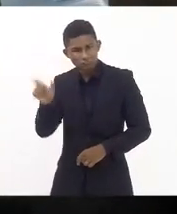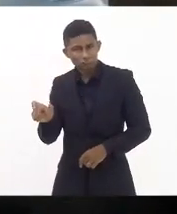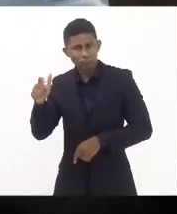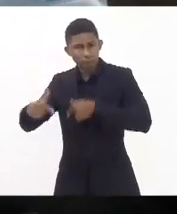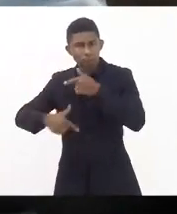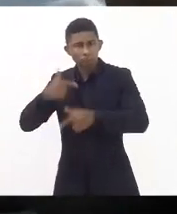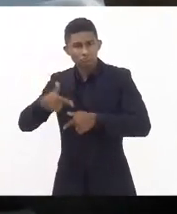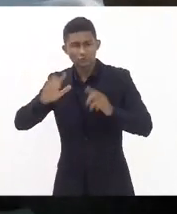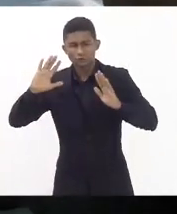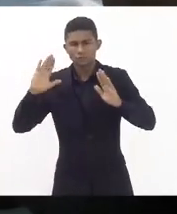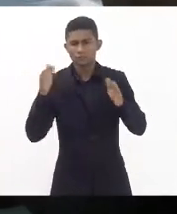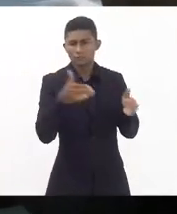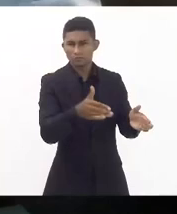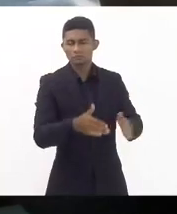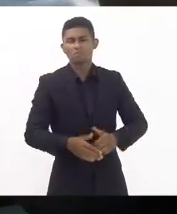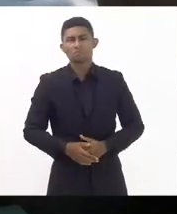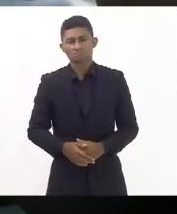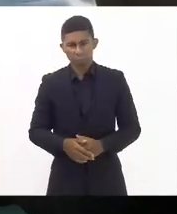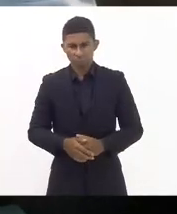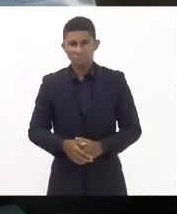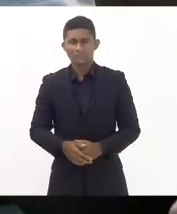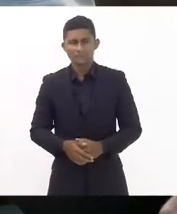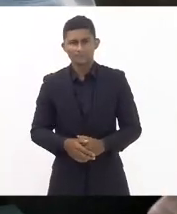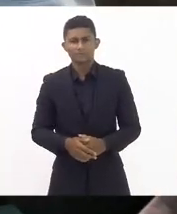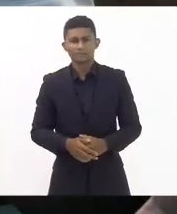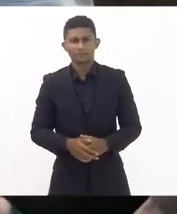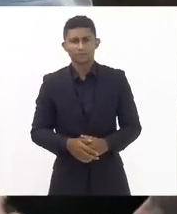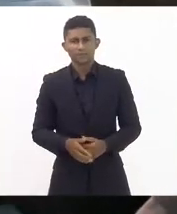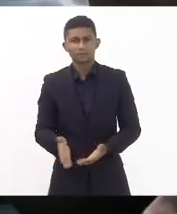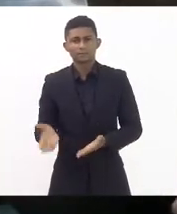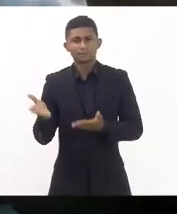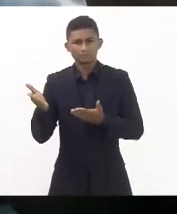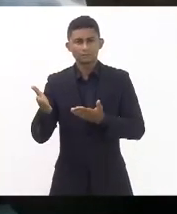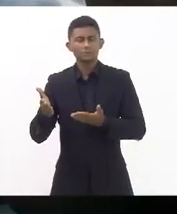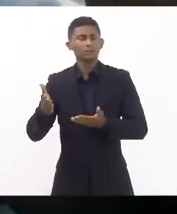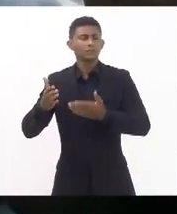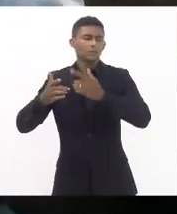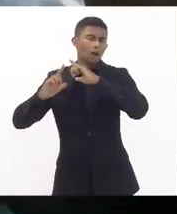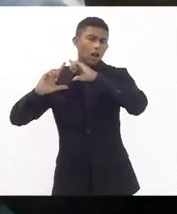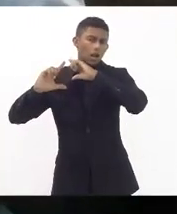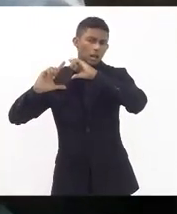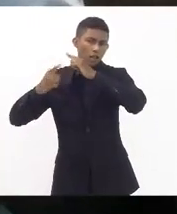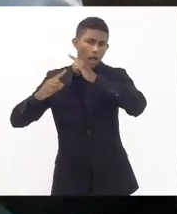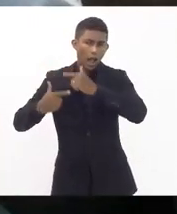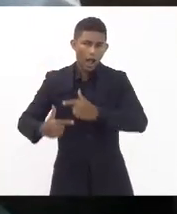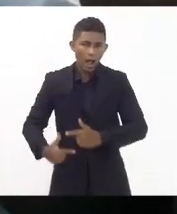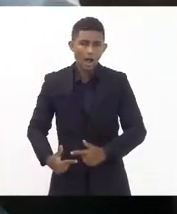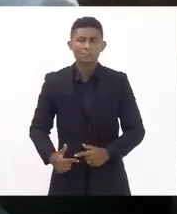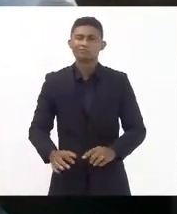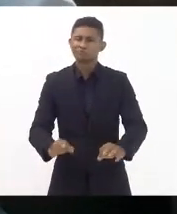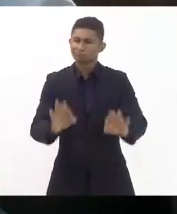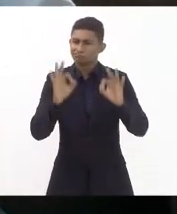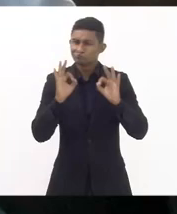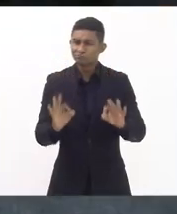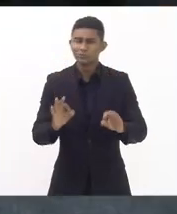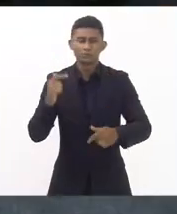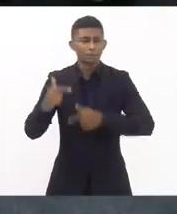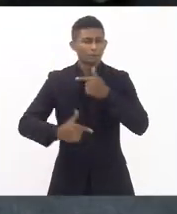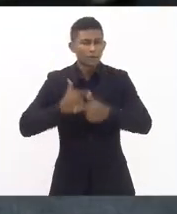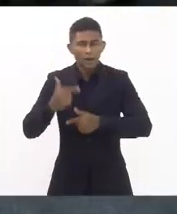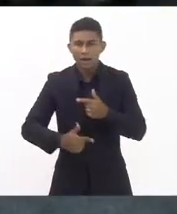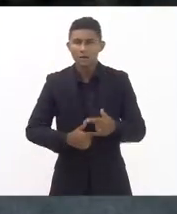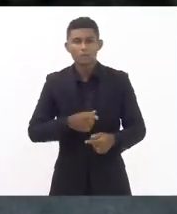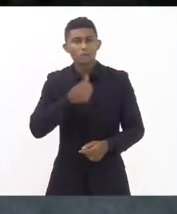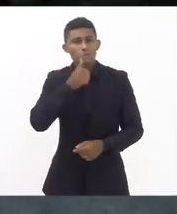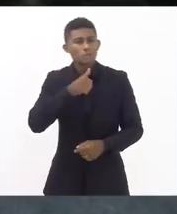que tem um trabalho, né, o legado seu, o trabalho seu, um trabalho muito grande em prol